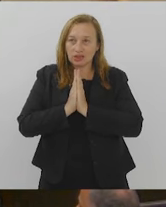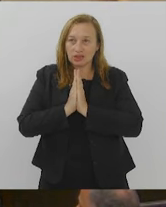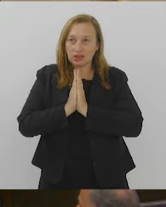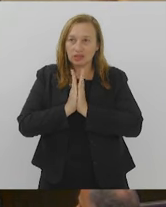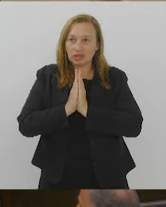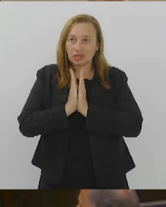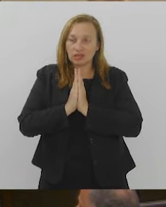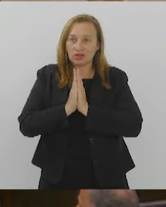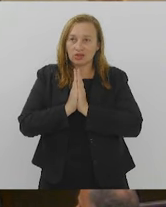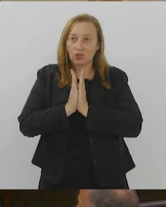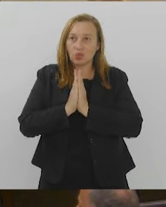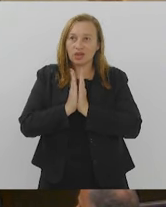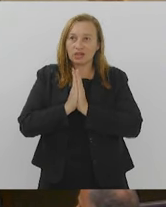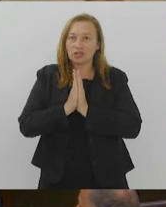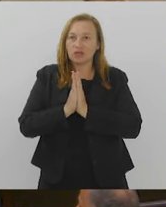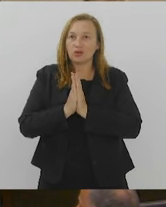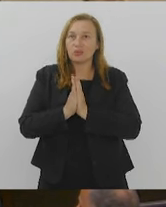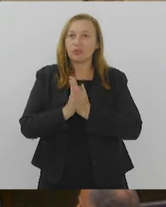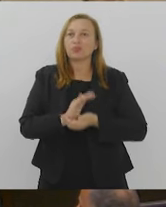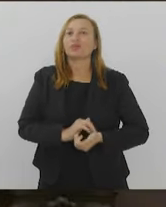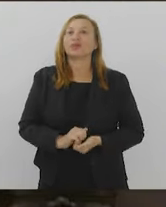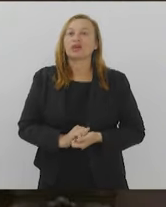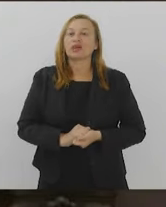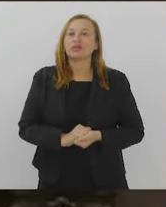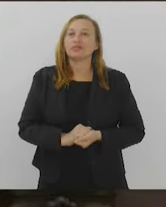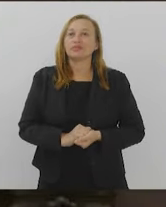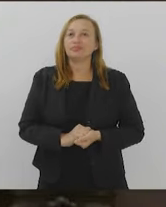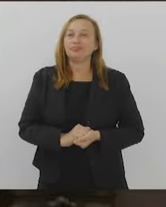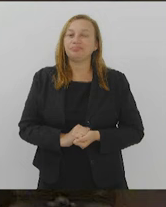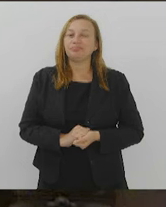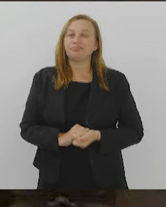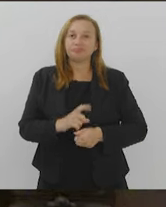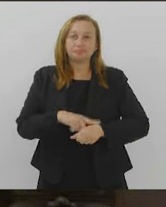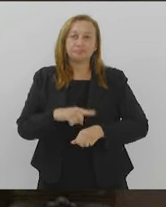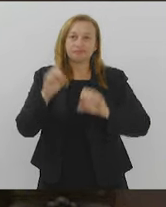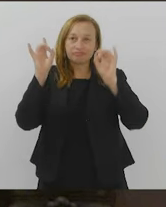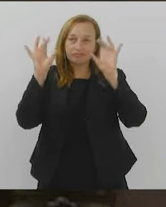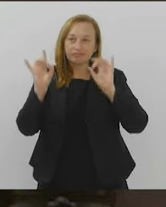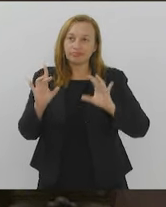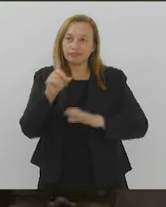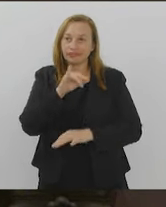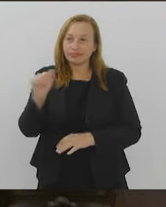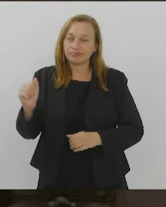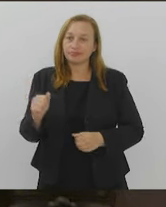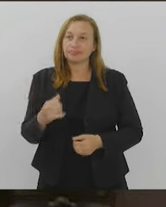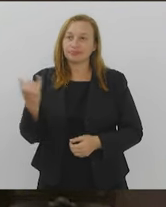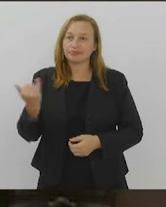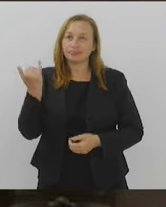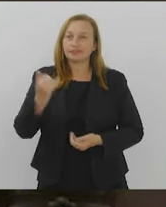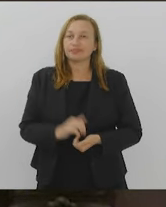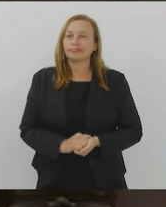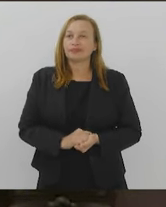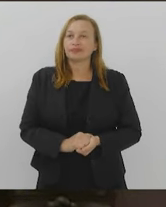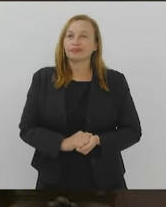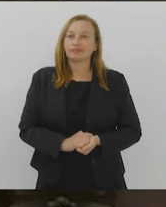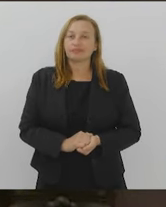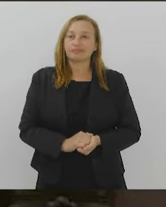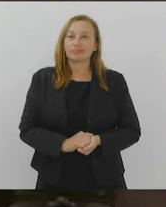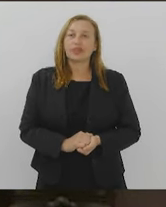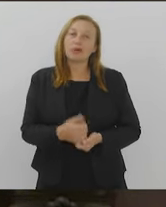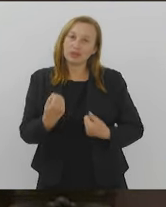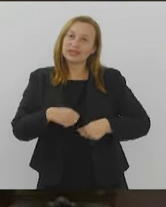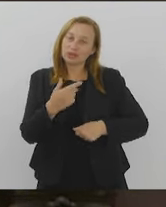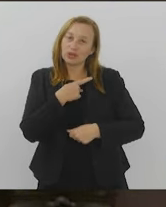Fazer uma oração para esta solenidade tão importante. Não poderia faltar oração. Sem oração não